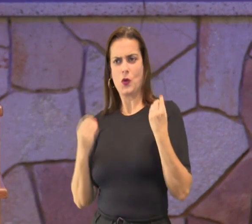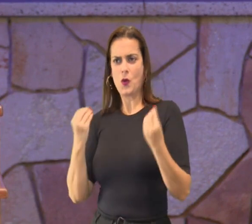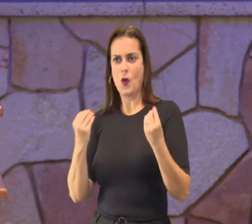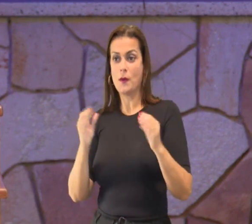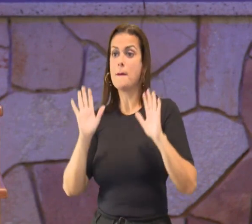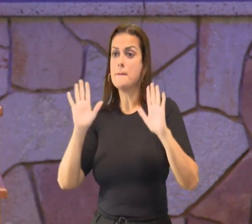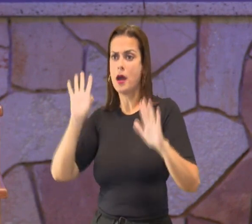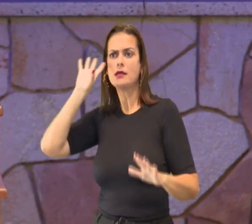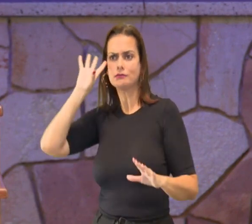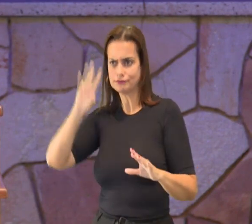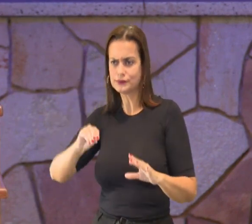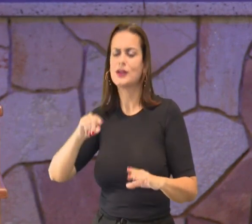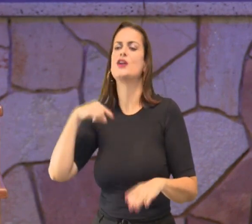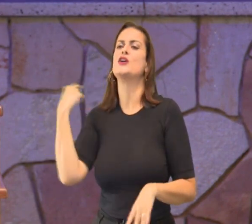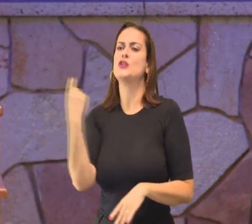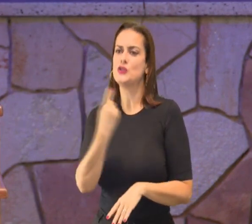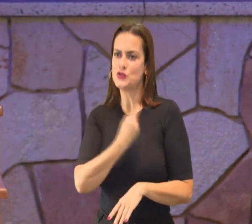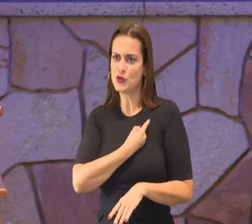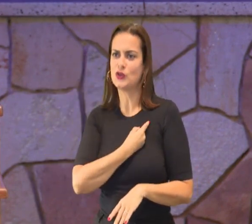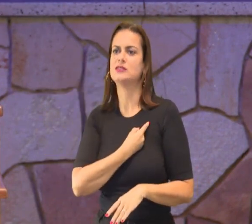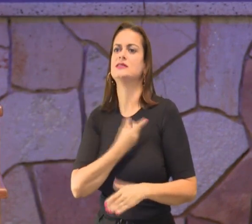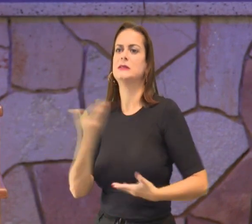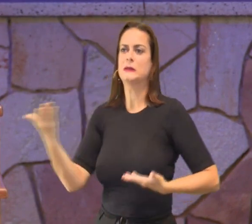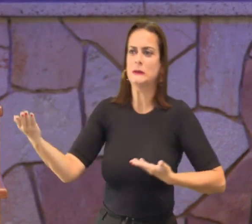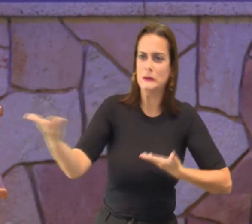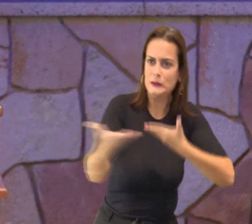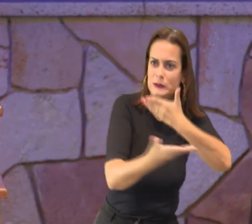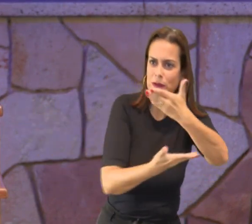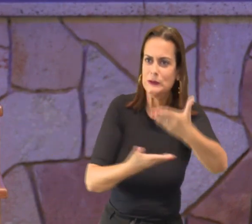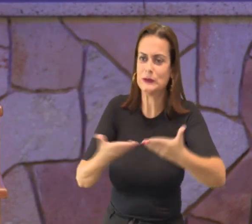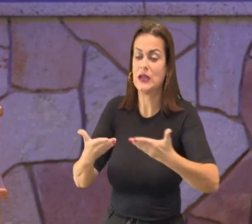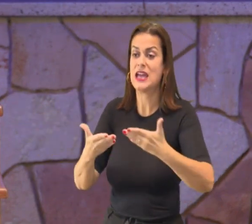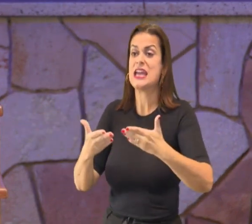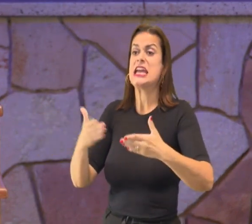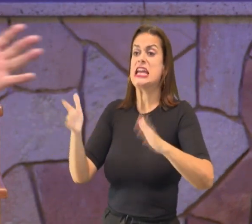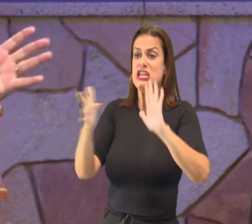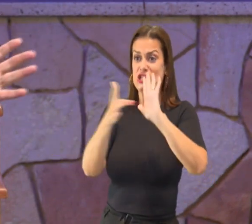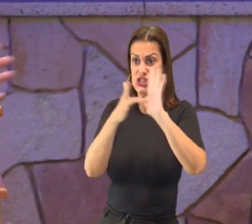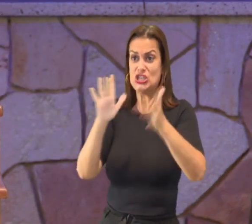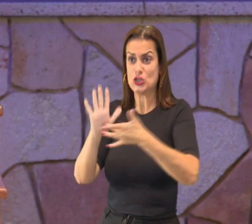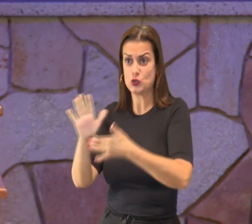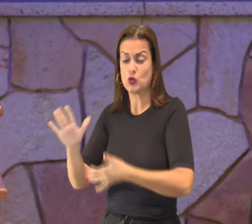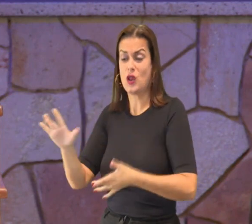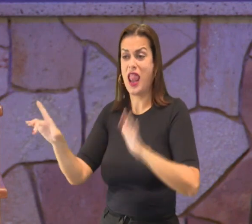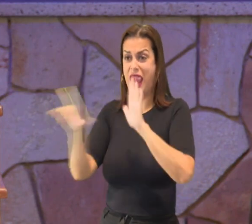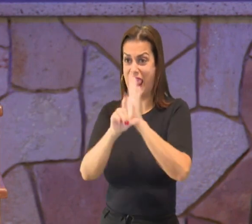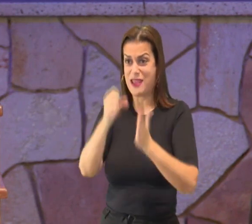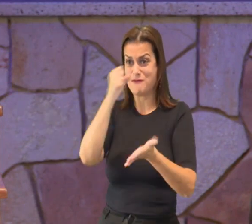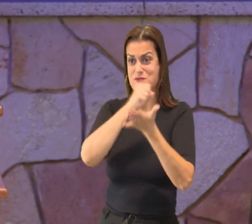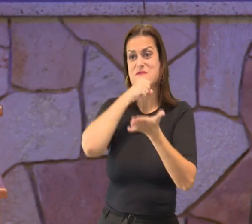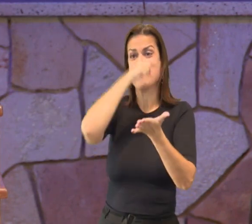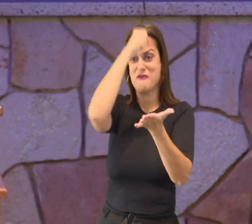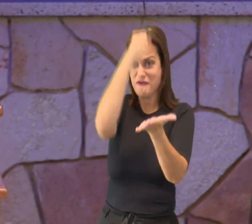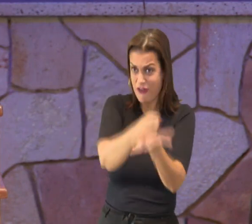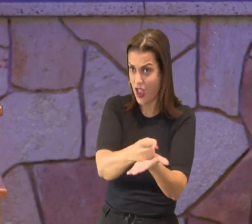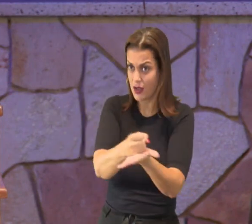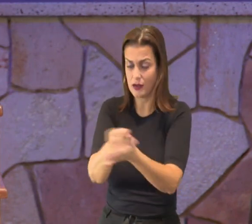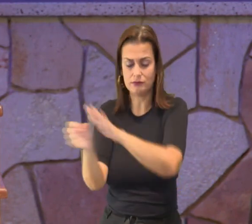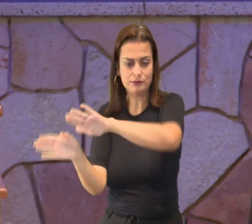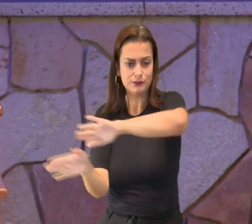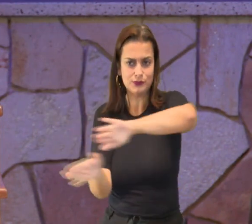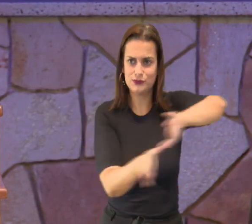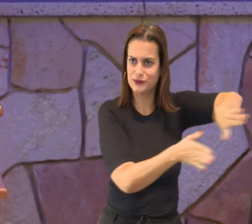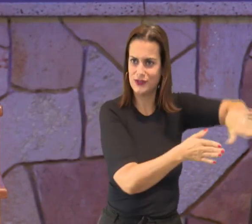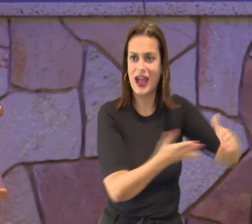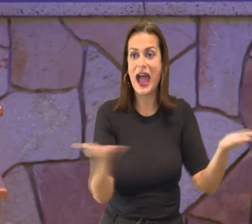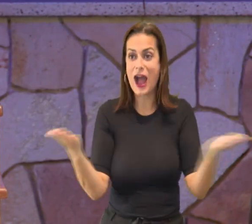nós entendemos que esta intermediação, Cristo desfaz o sacerdócio da lei antiga e estabelece ele sendo o próprio